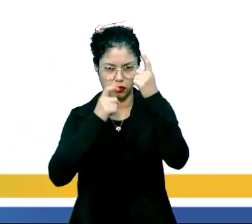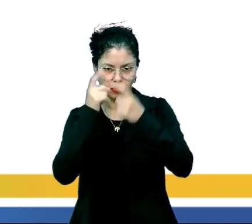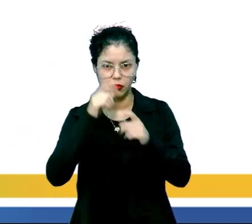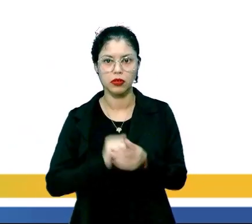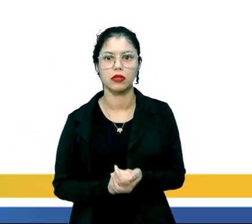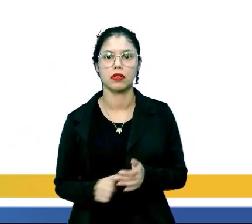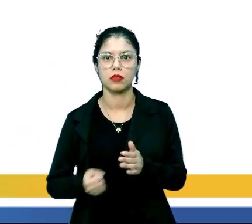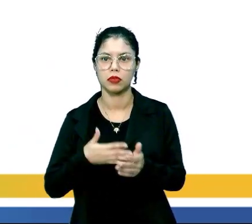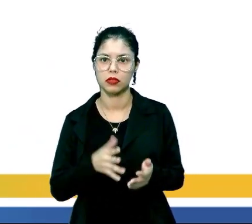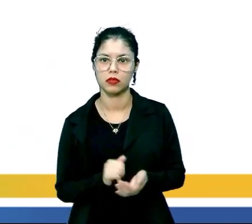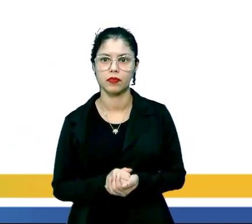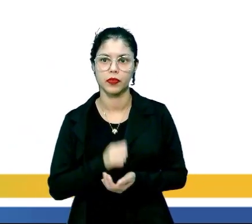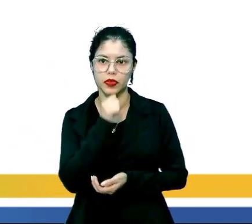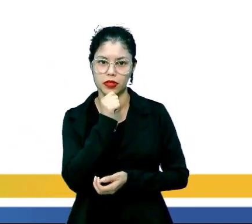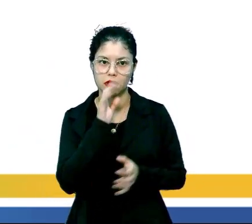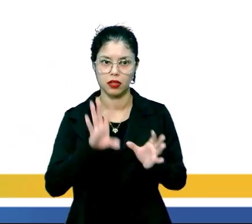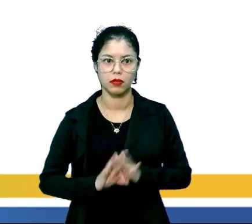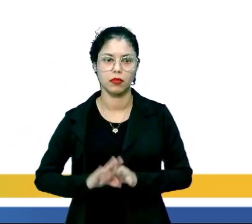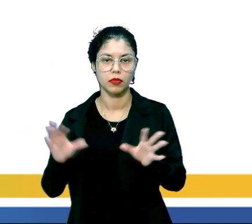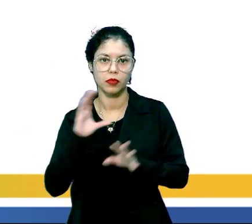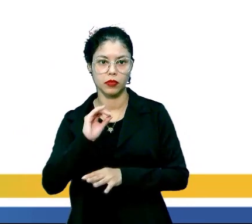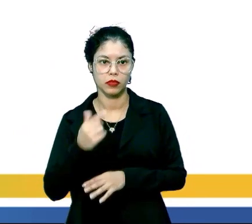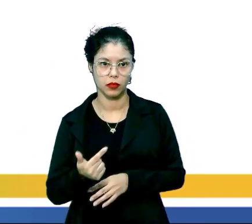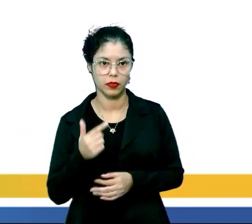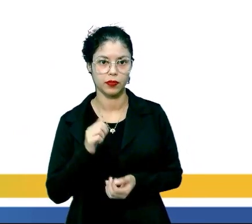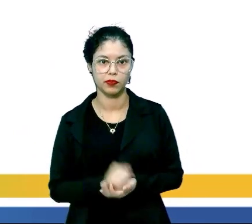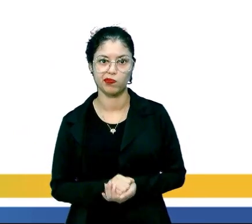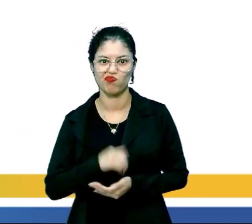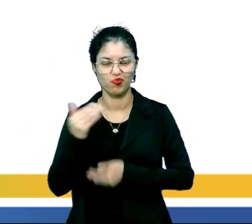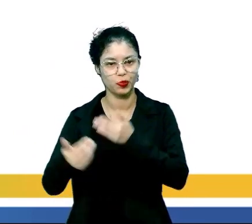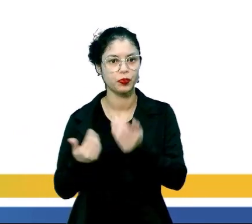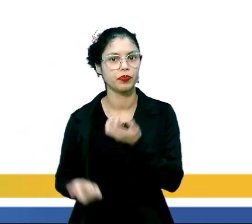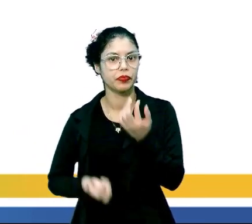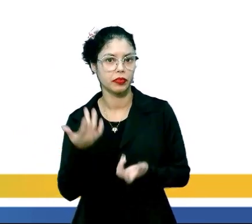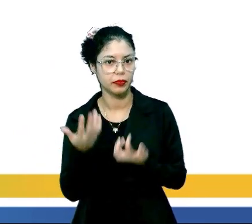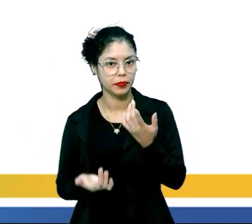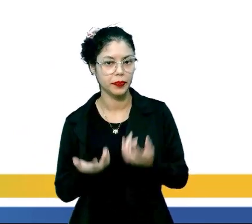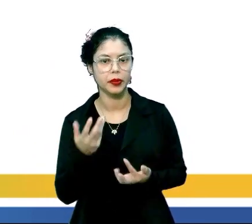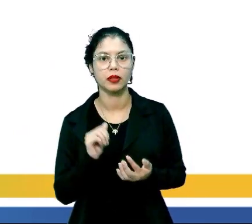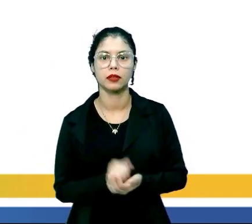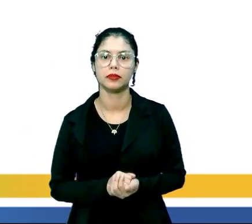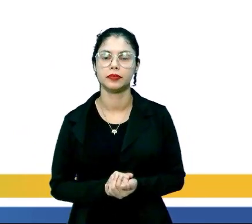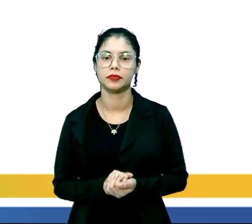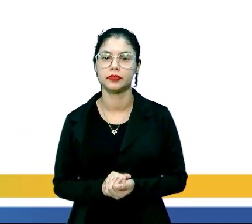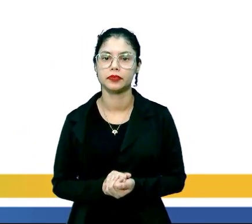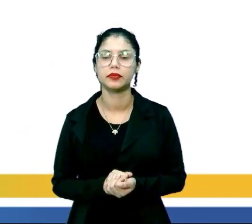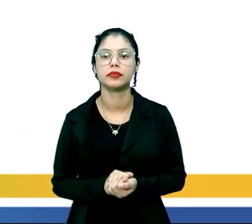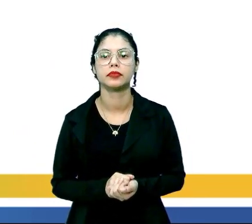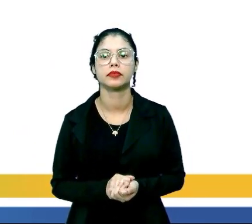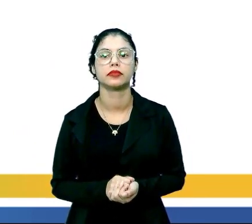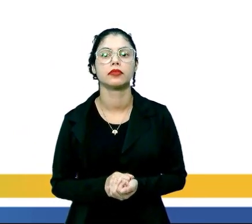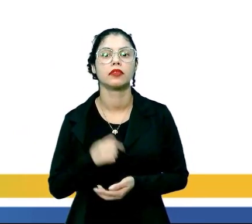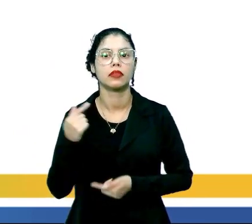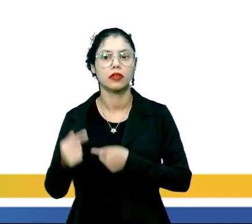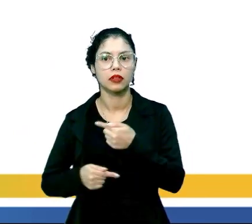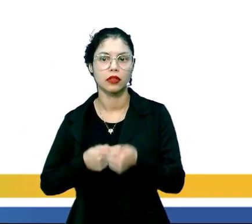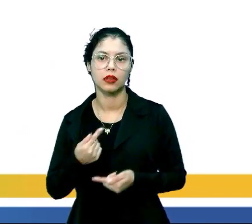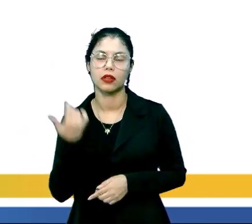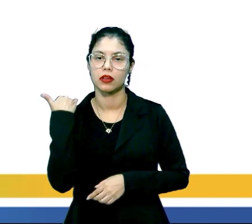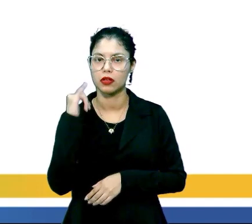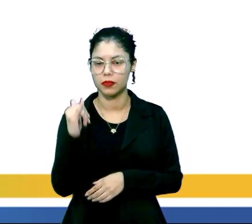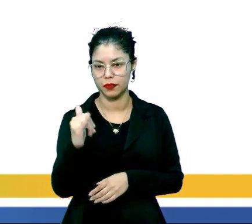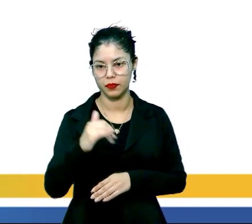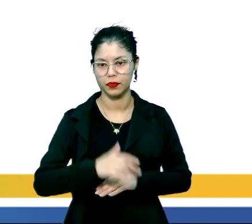preocupante, sendo este efeito muitas vezes atribuído à intensa liberação de CO2. Então, uma queima, né? Então, está queimando combustível fóssil e essa queima